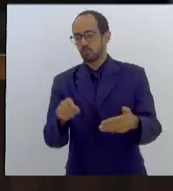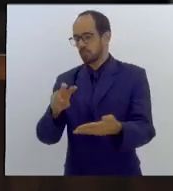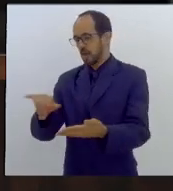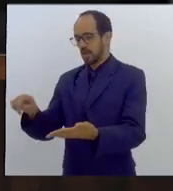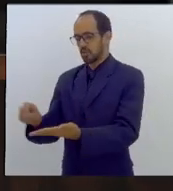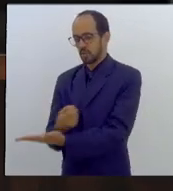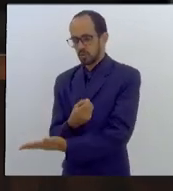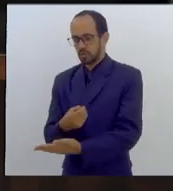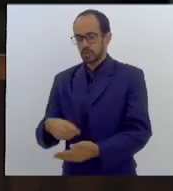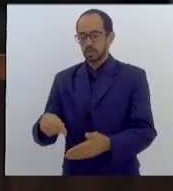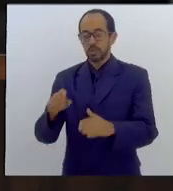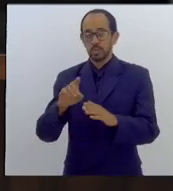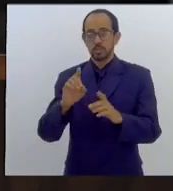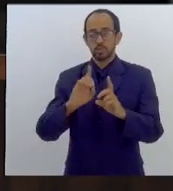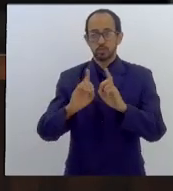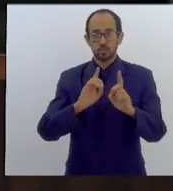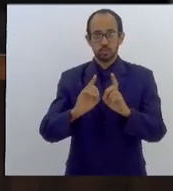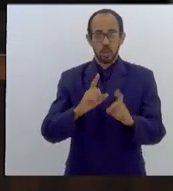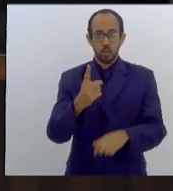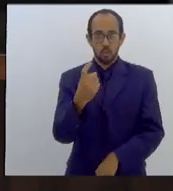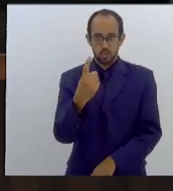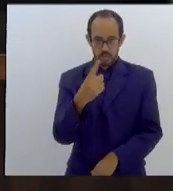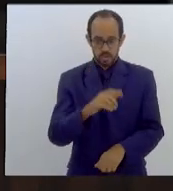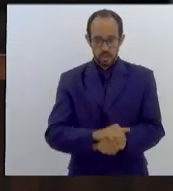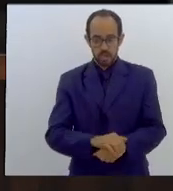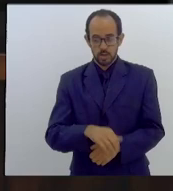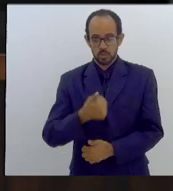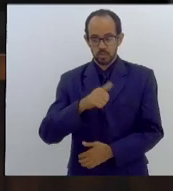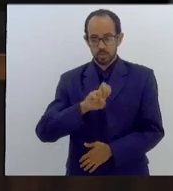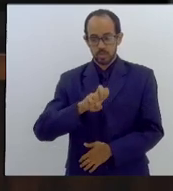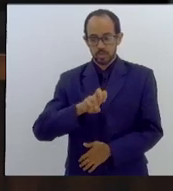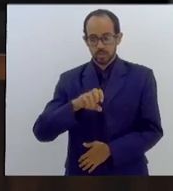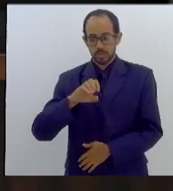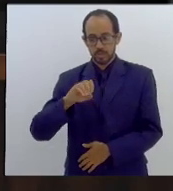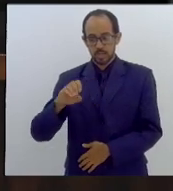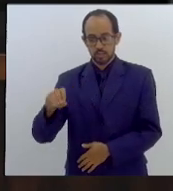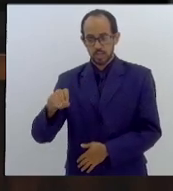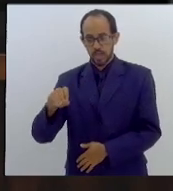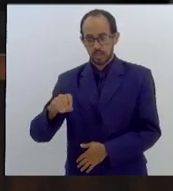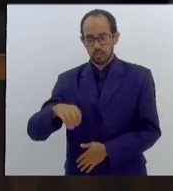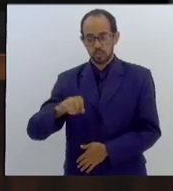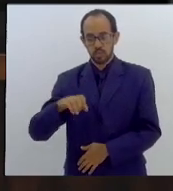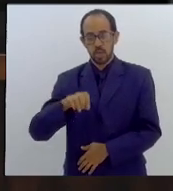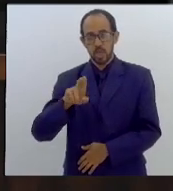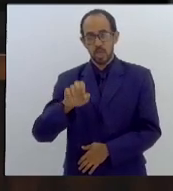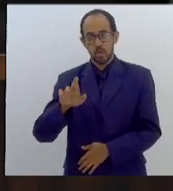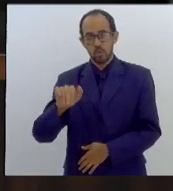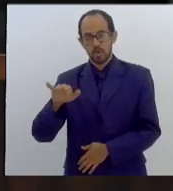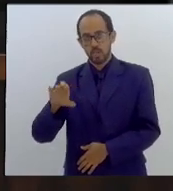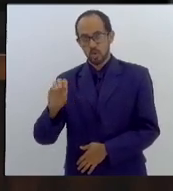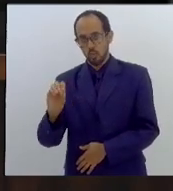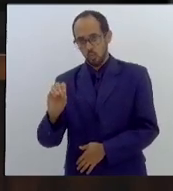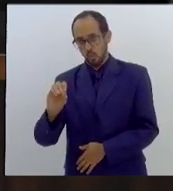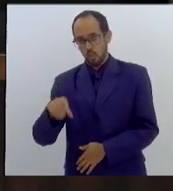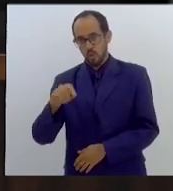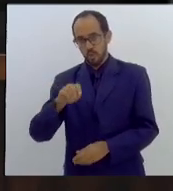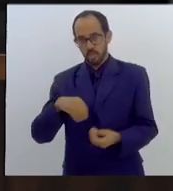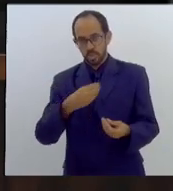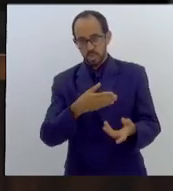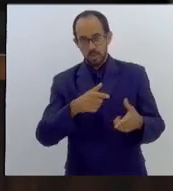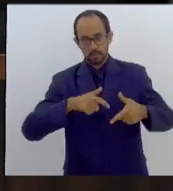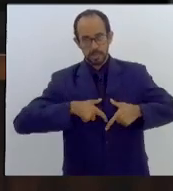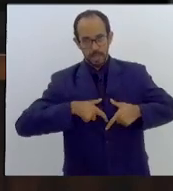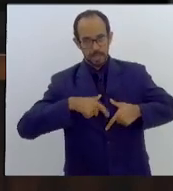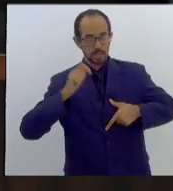Em discussão única, projeto de resolução 1500 de 22, de autoria do deputado Eurico Júnior, que concede a medalha Tiradentes e o